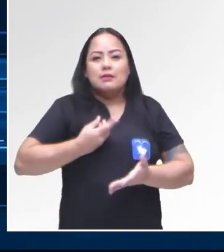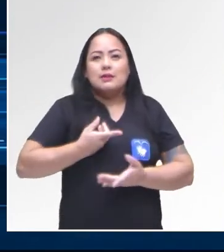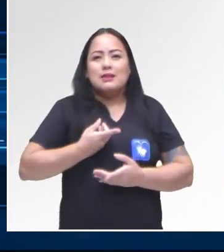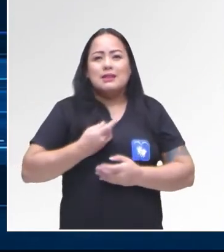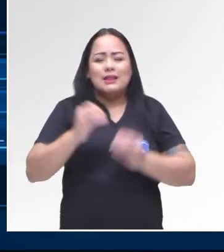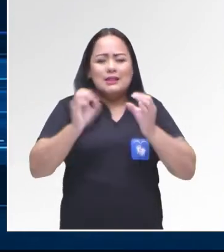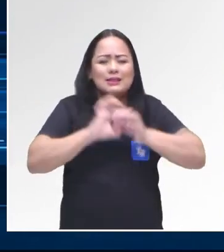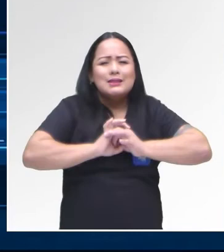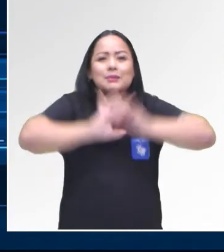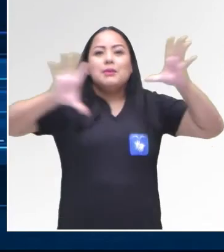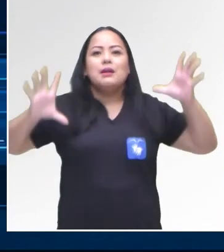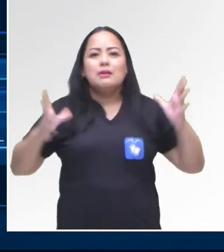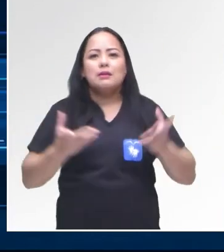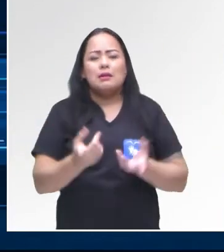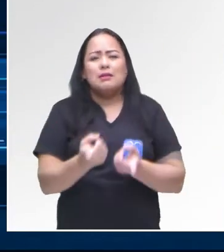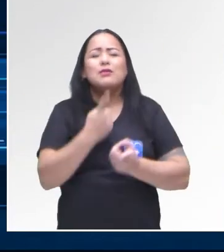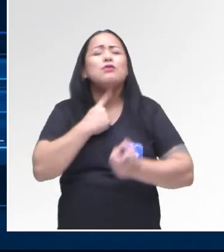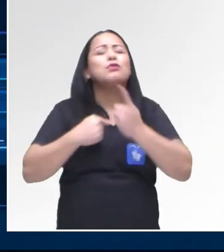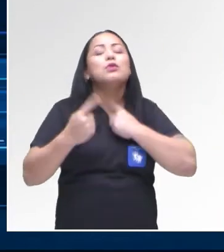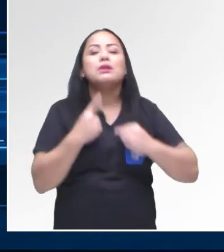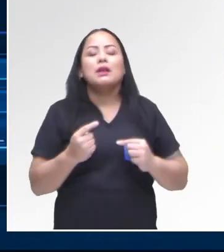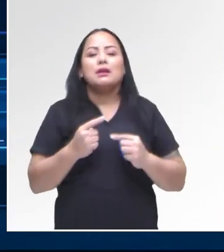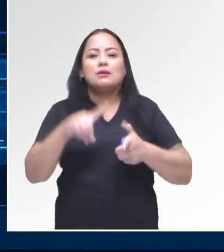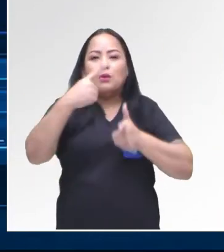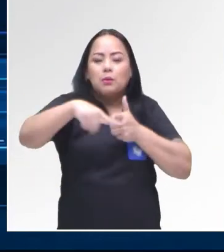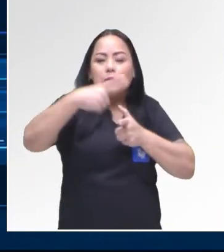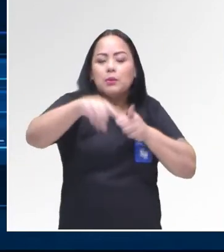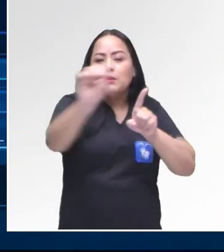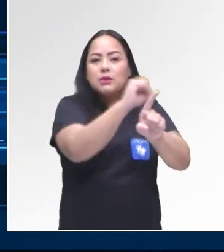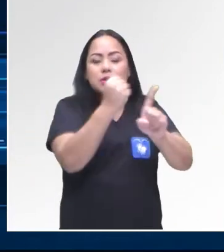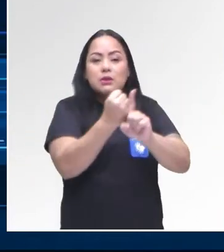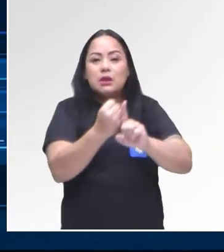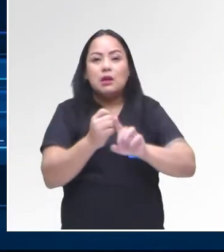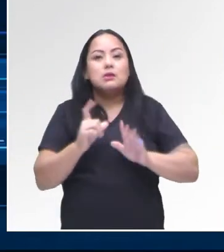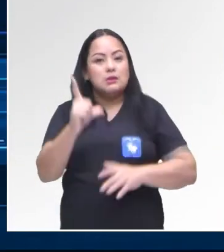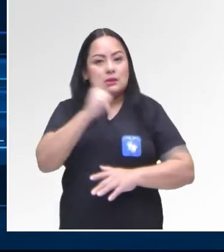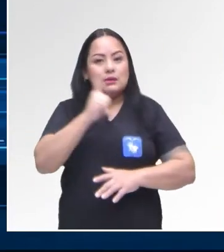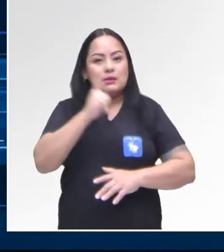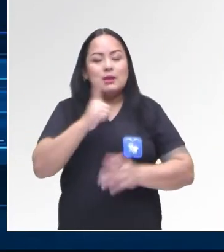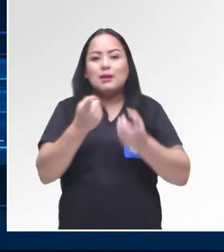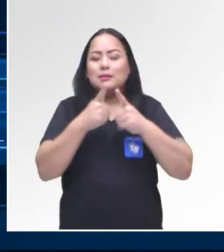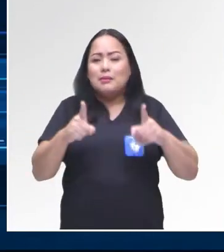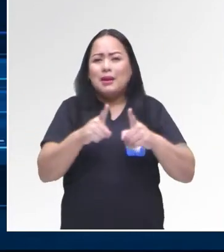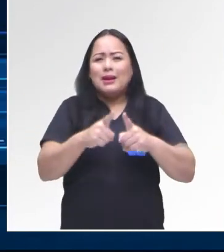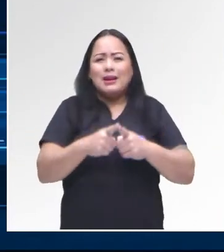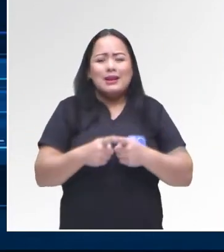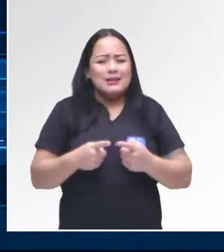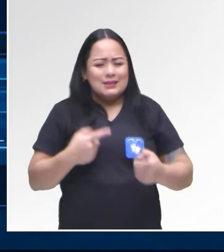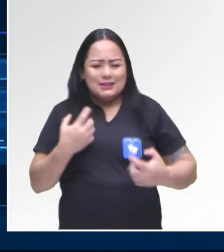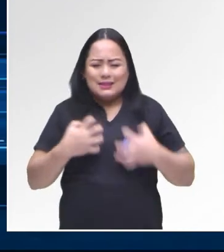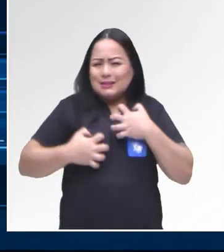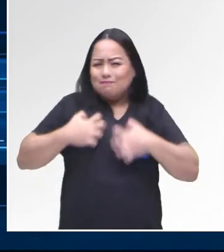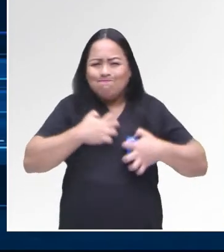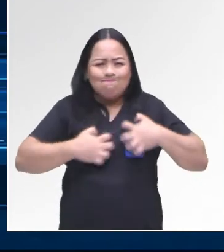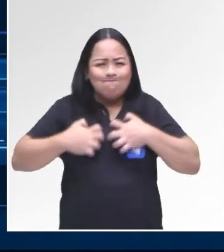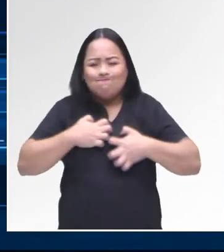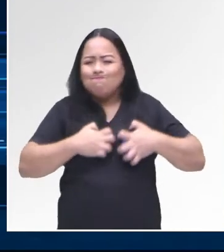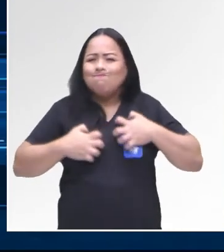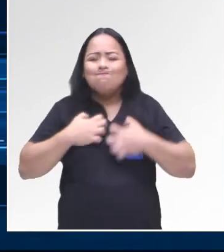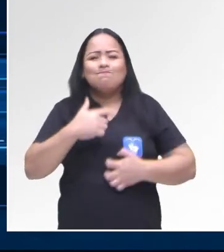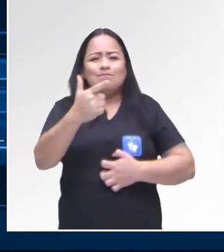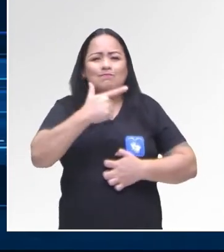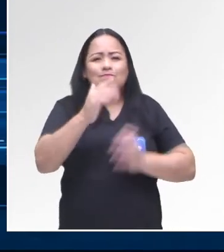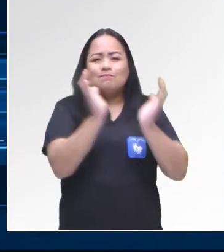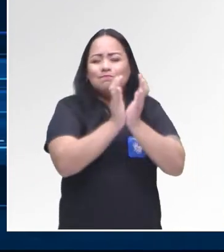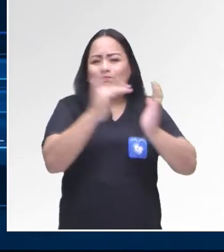sair dali. Os problemas sociais estão ali e perturbam o cara da segunda geração.